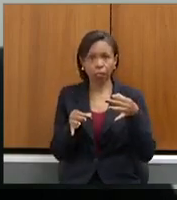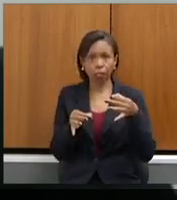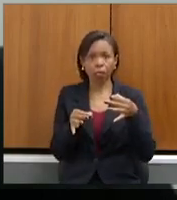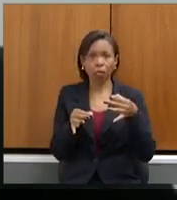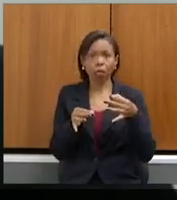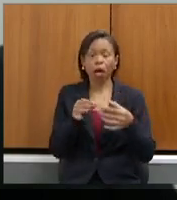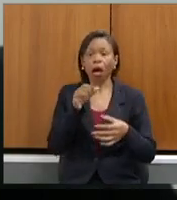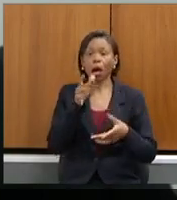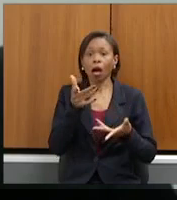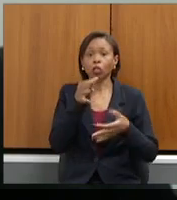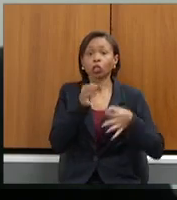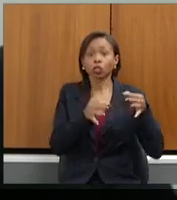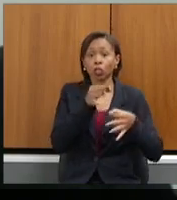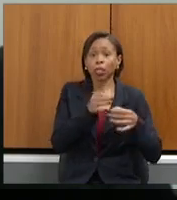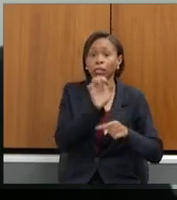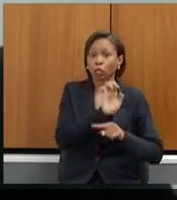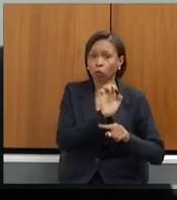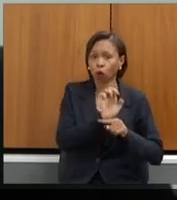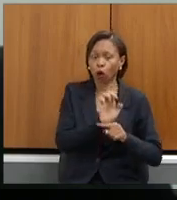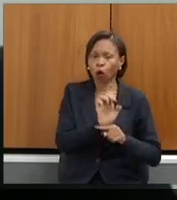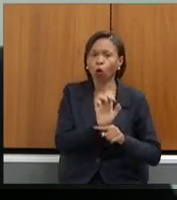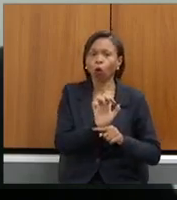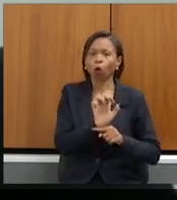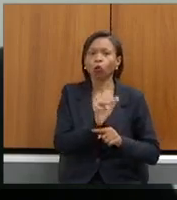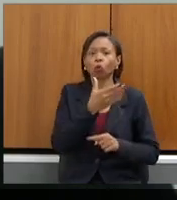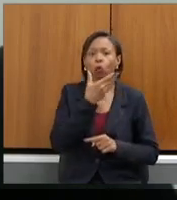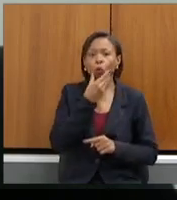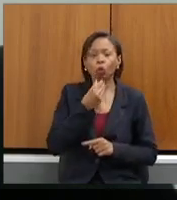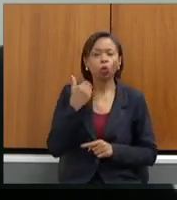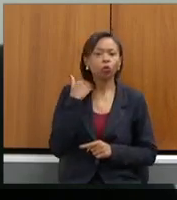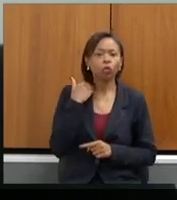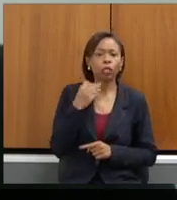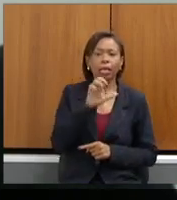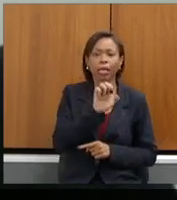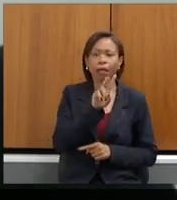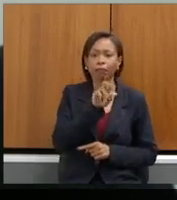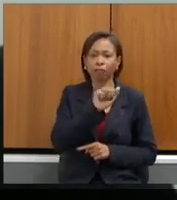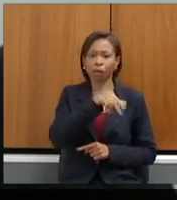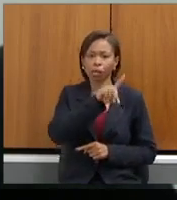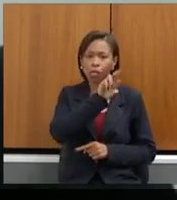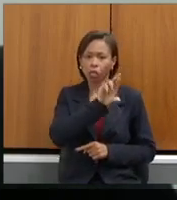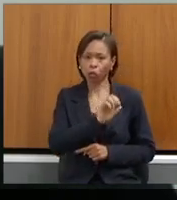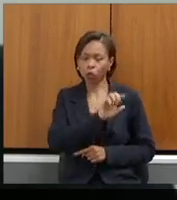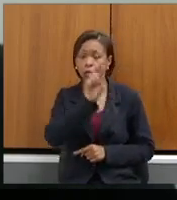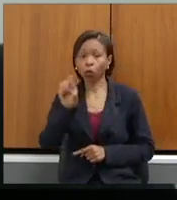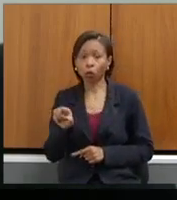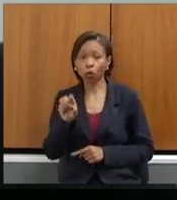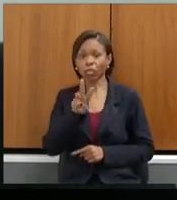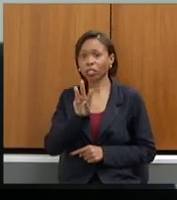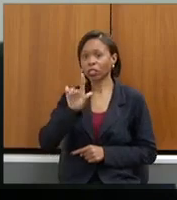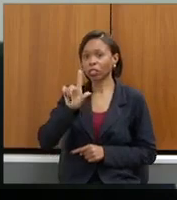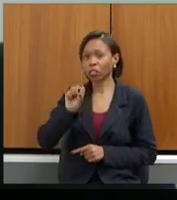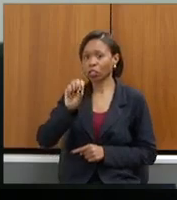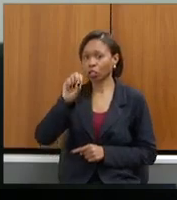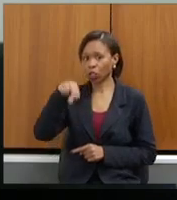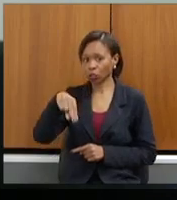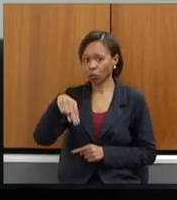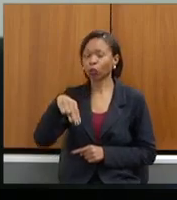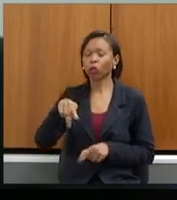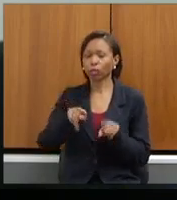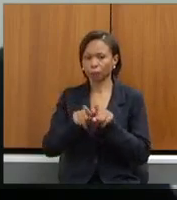é representado por Doutor Evandro Augusto e o Dr Wilson Medeiros apresentado à justiça federal que naquela ocasião